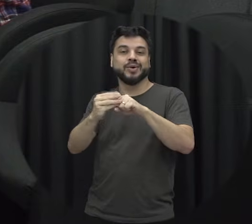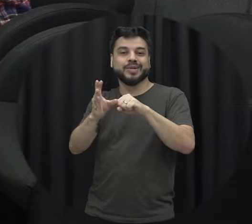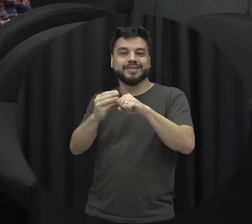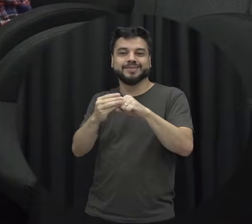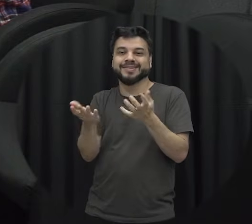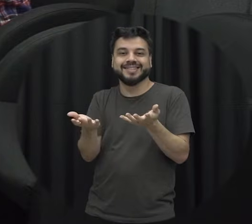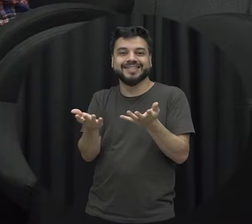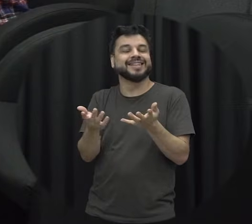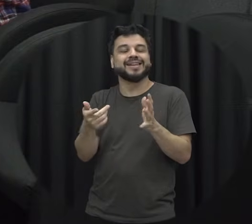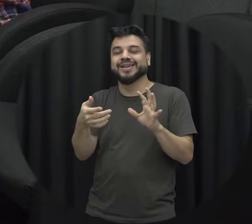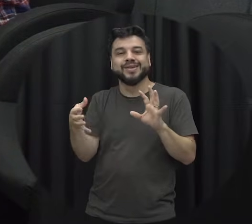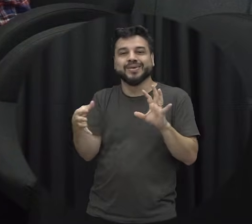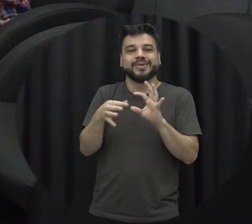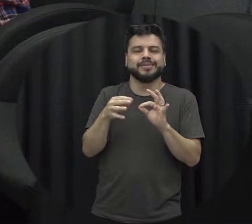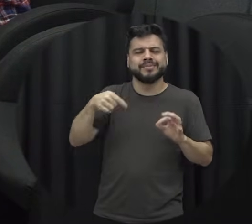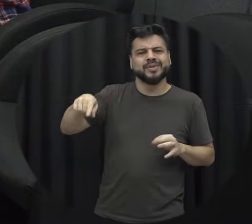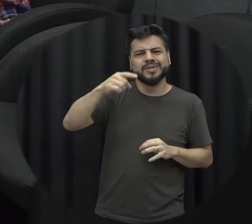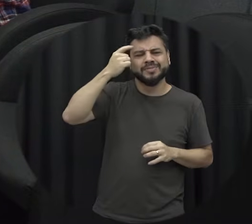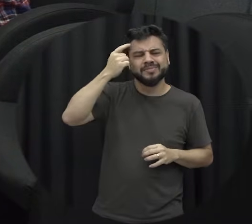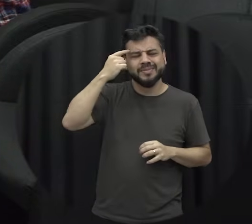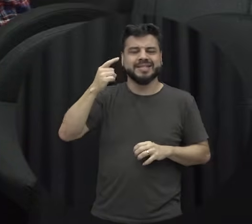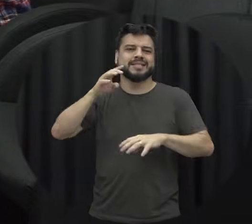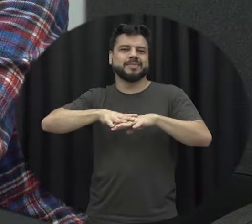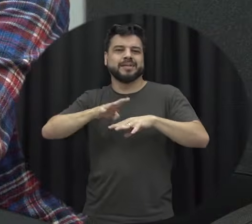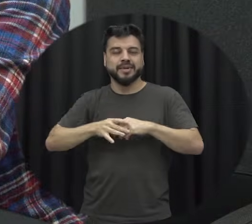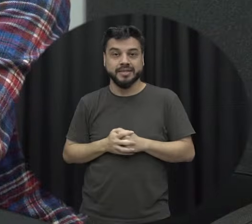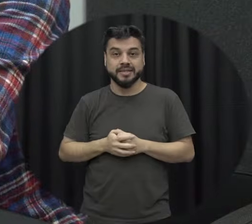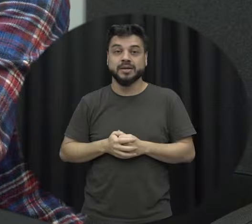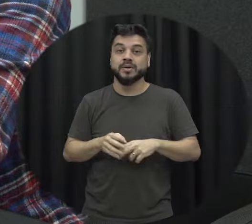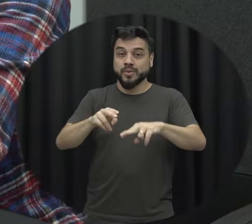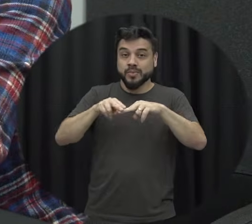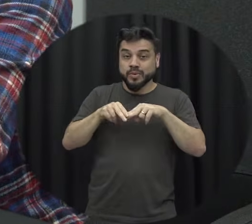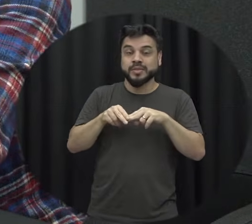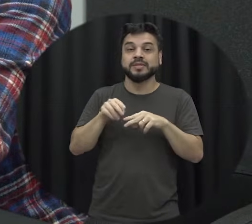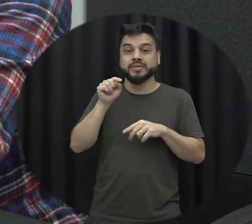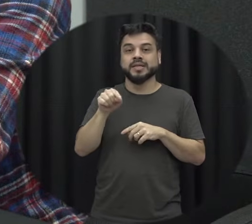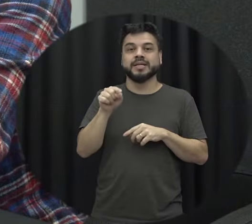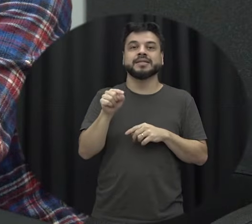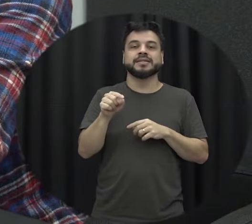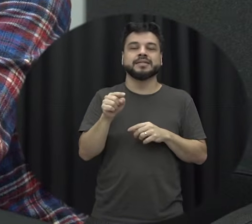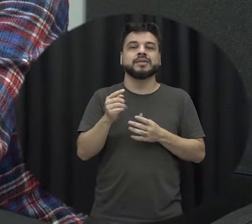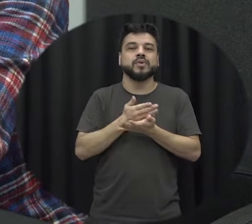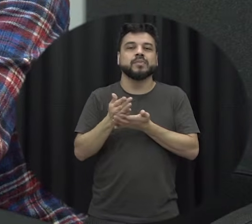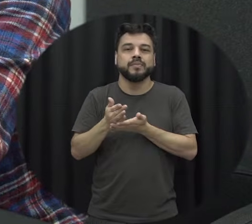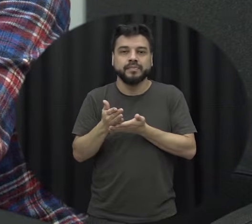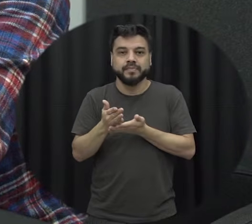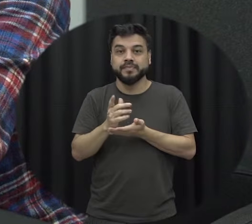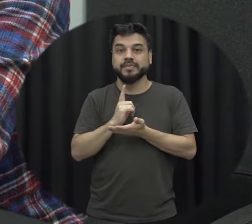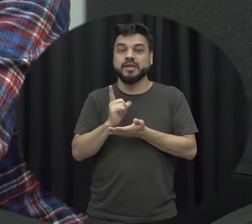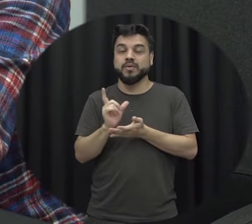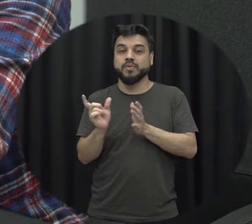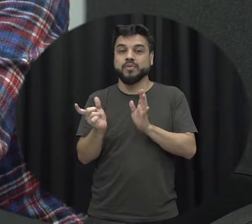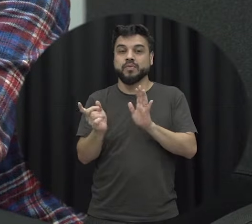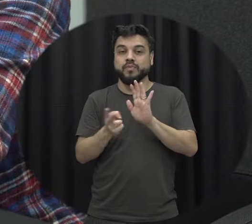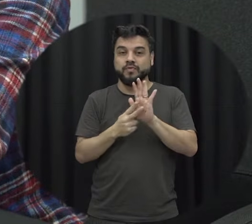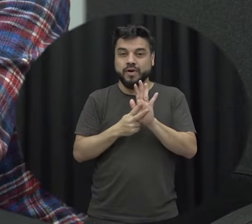que a gente costuma achar que é a matemática. Tanto que essa palavra deu origem a um verbo em grego, mantano, que